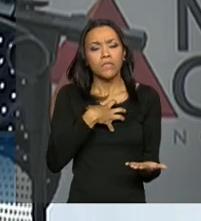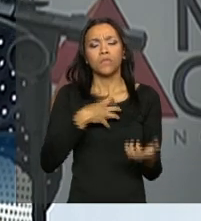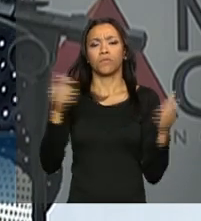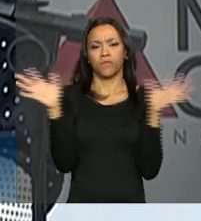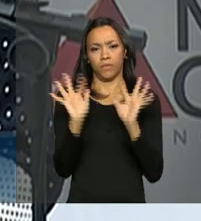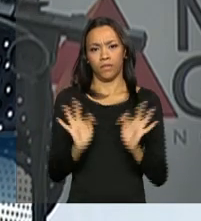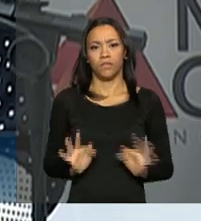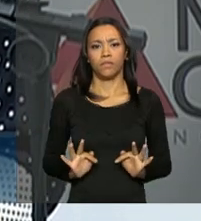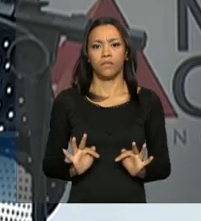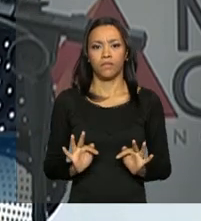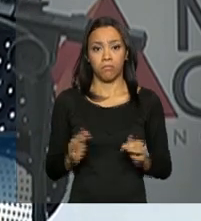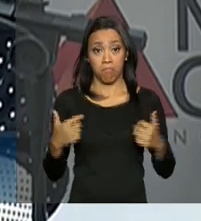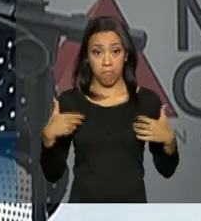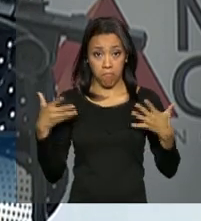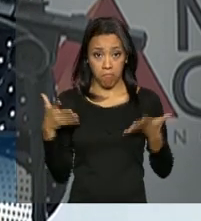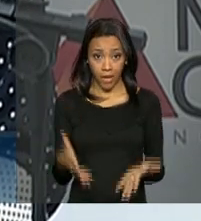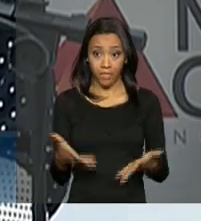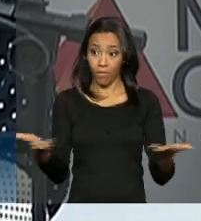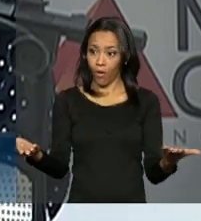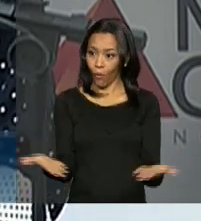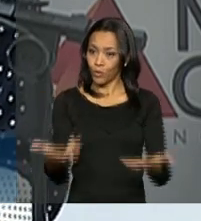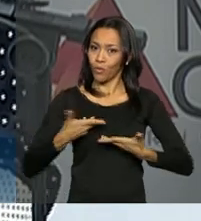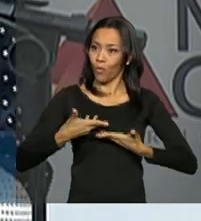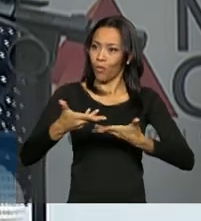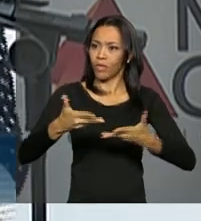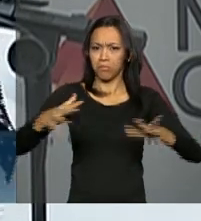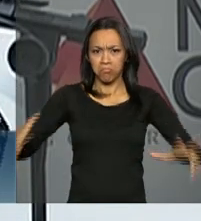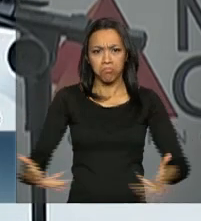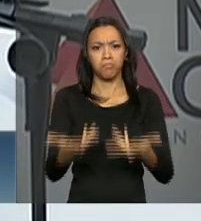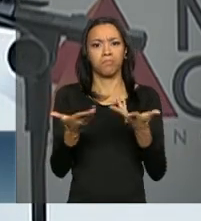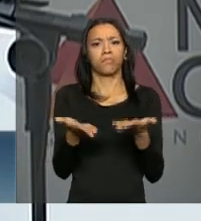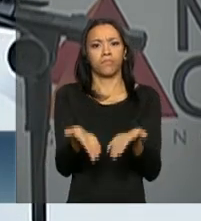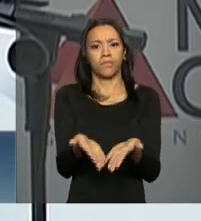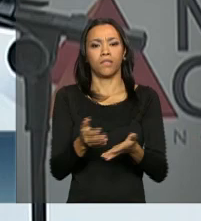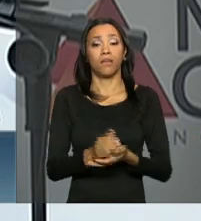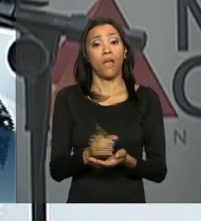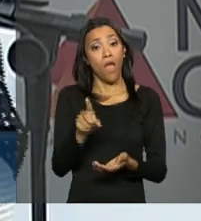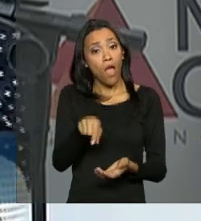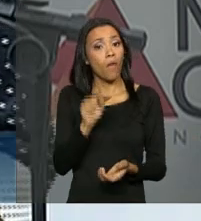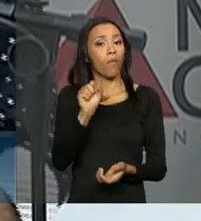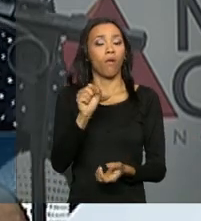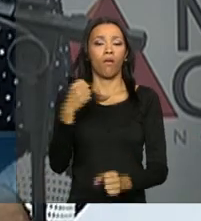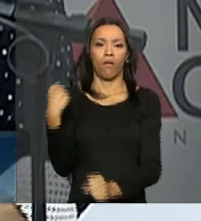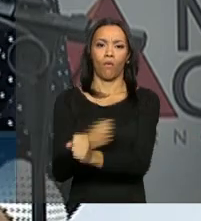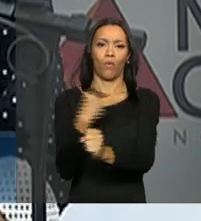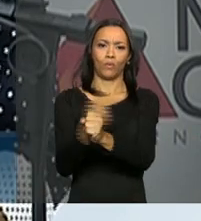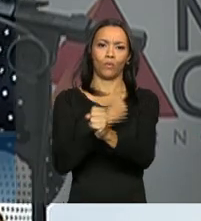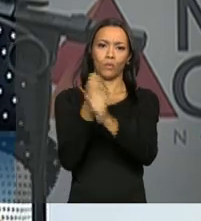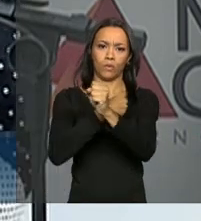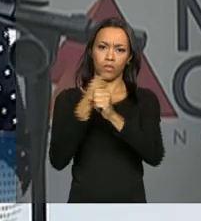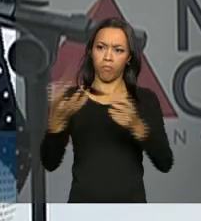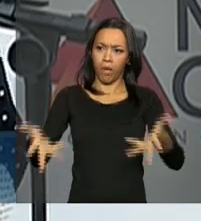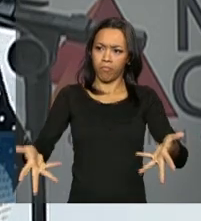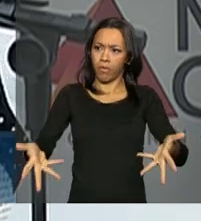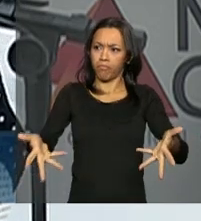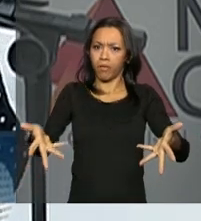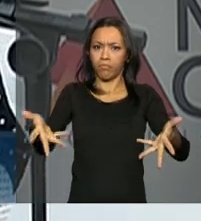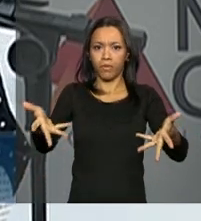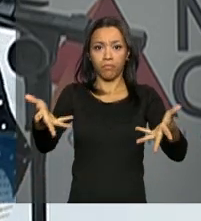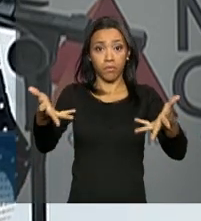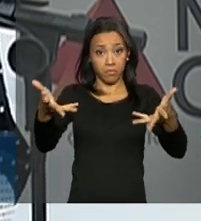de participar de uma cerimônia como essa, porque a construção pela Ambev,